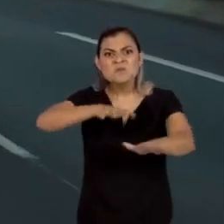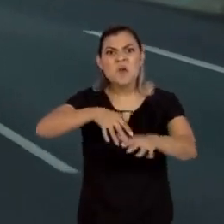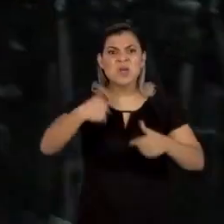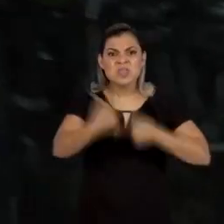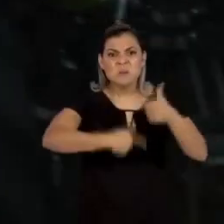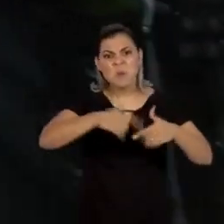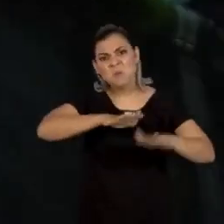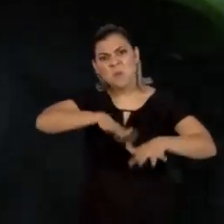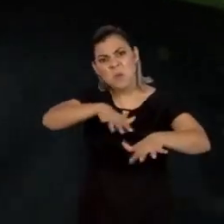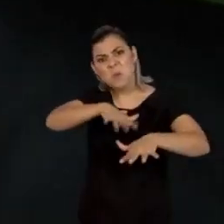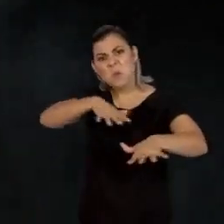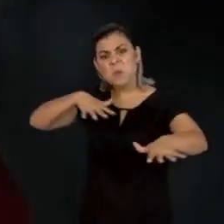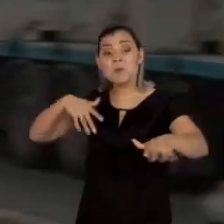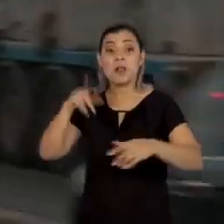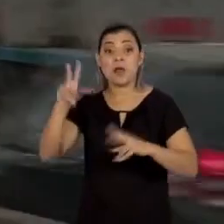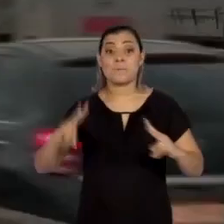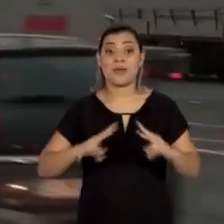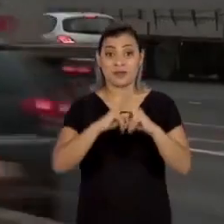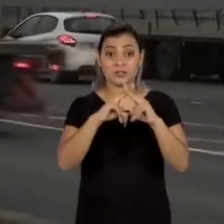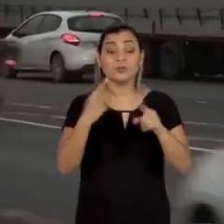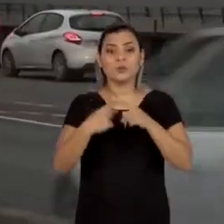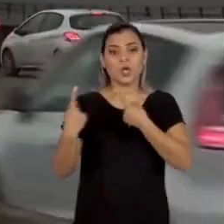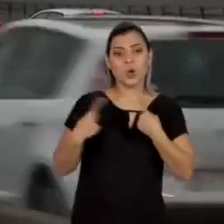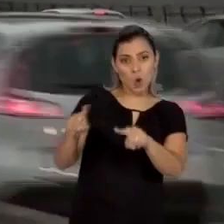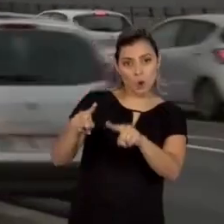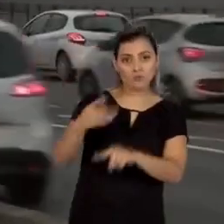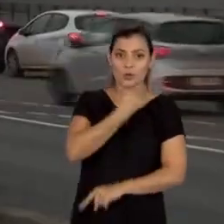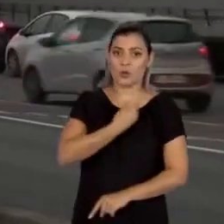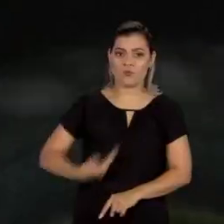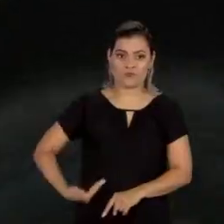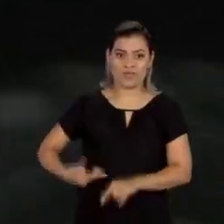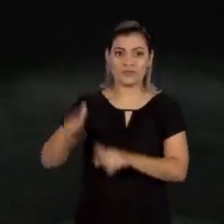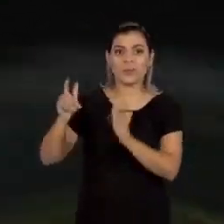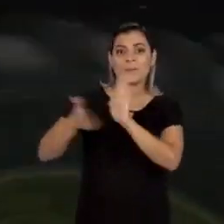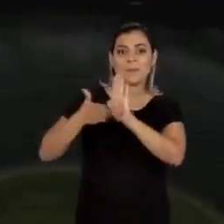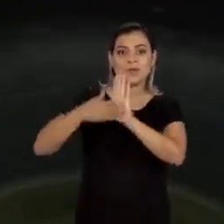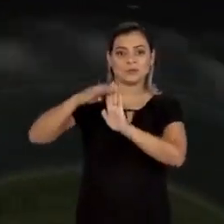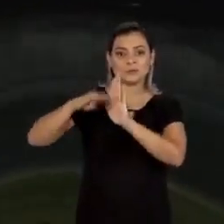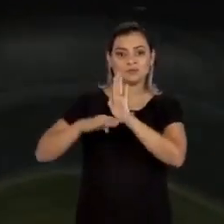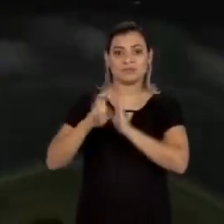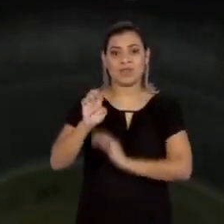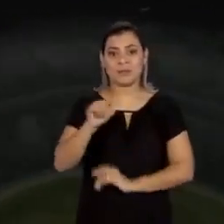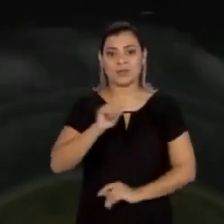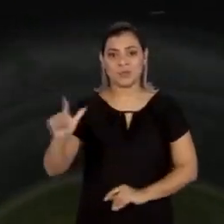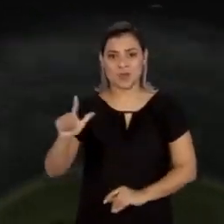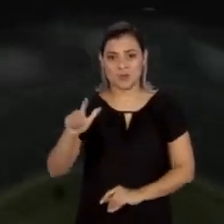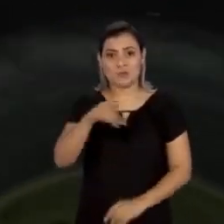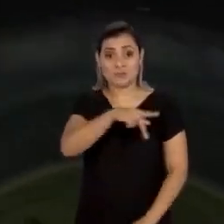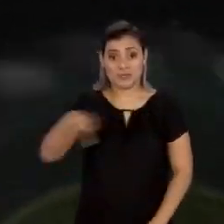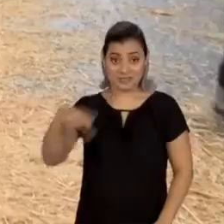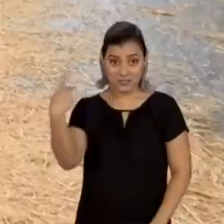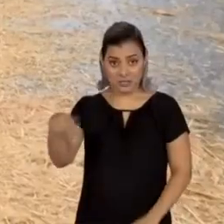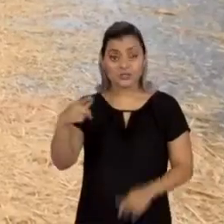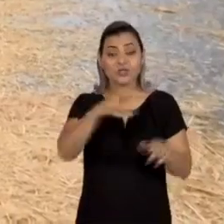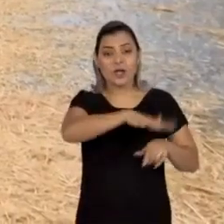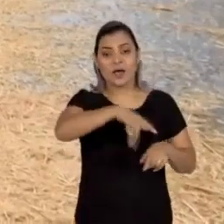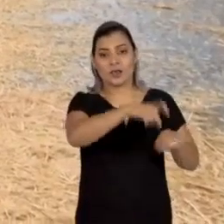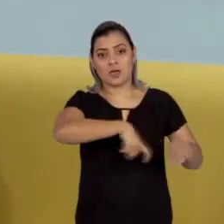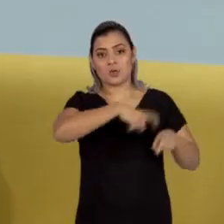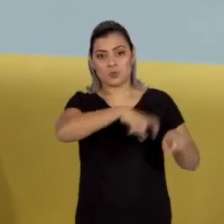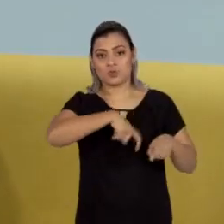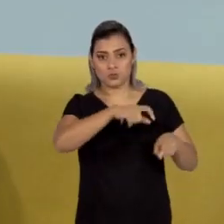um caos no trânsito de Paris. Eles protestam contra as políticas do presidente Emmanuel Macron para a